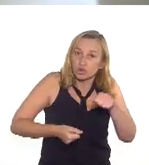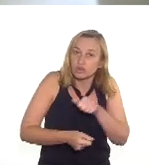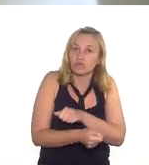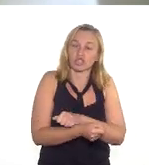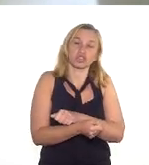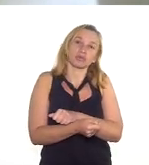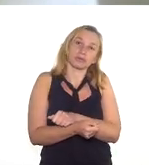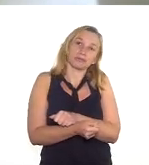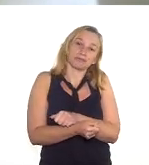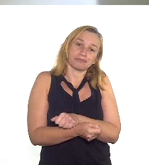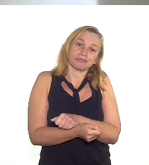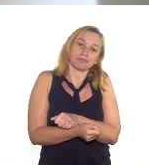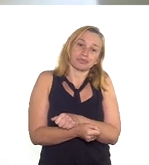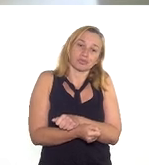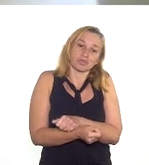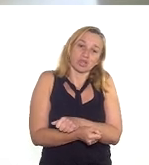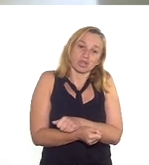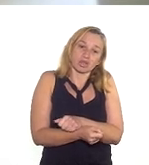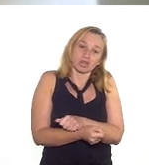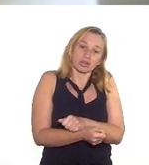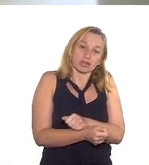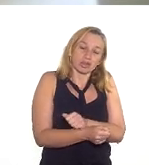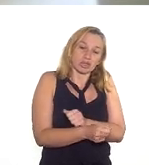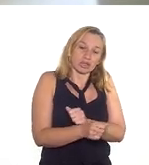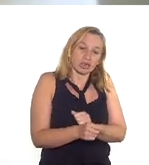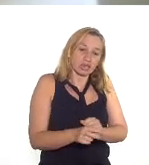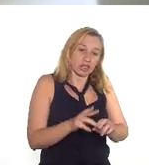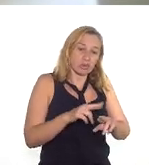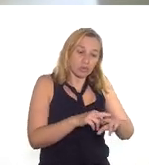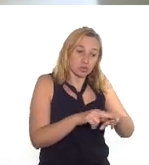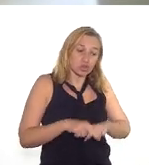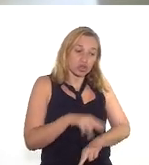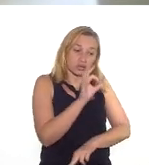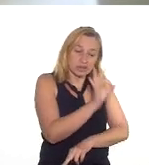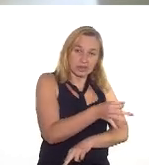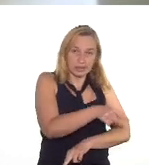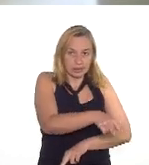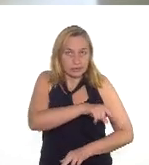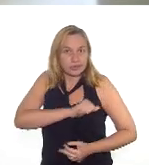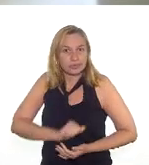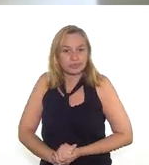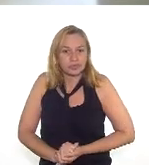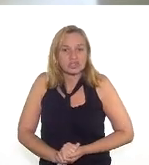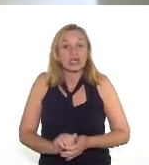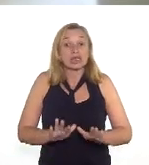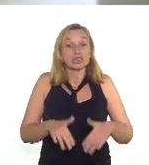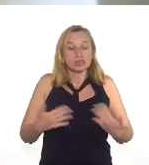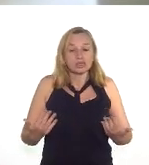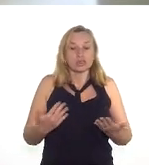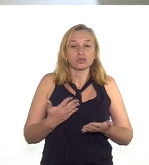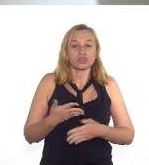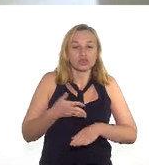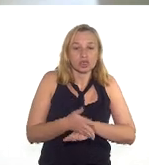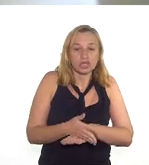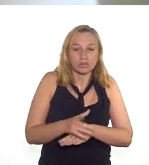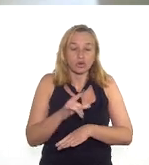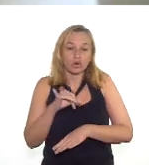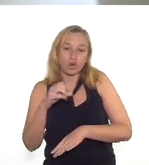investimento para aquela razão específica, né? Então, nós chegamos a ter